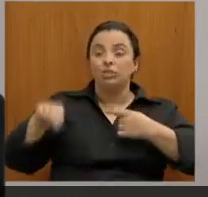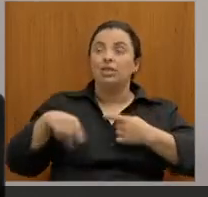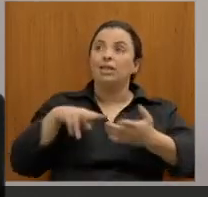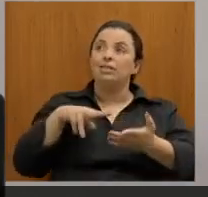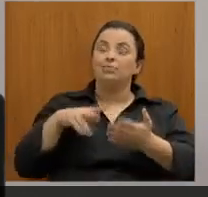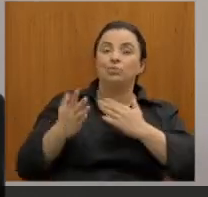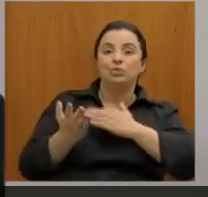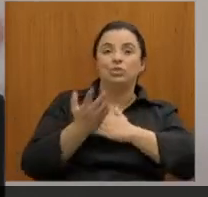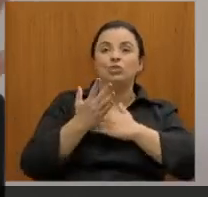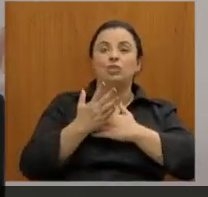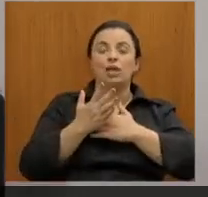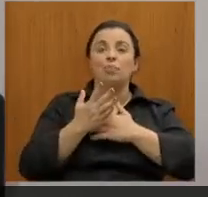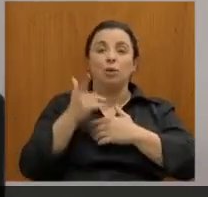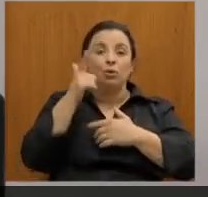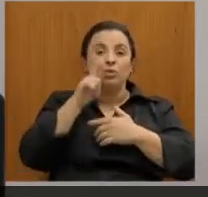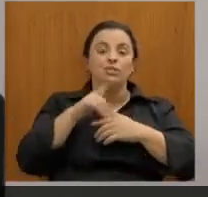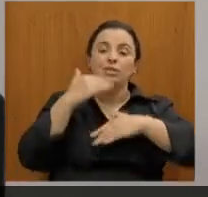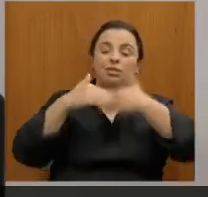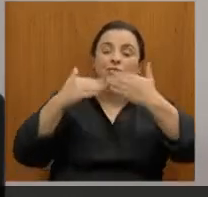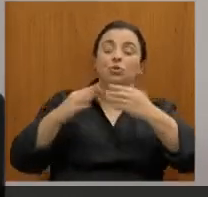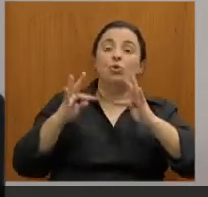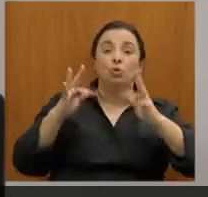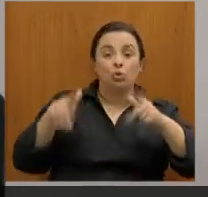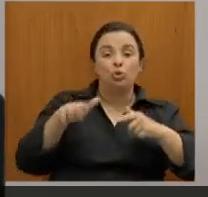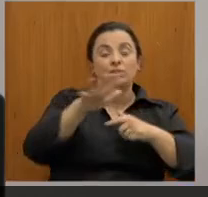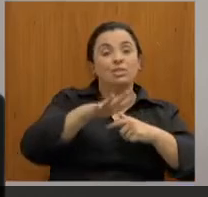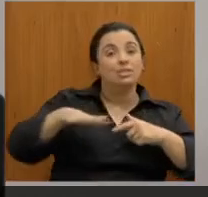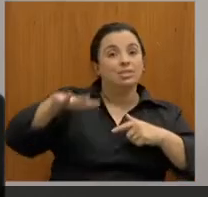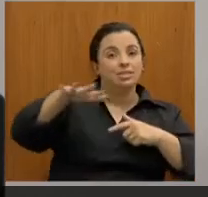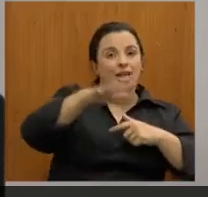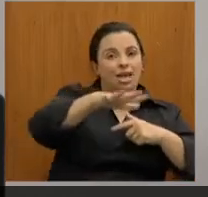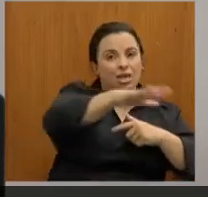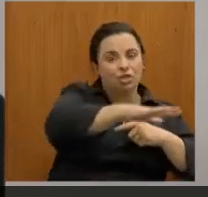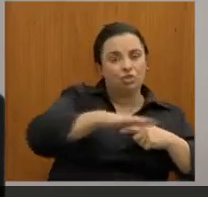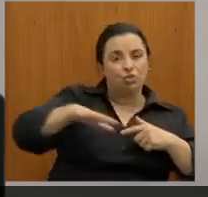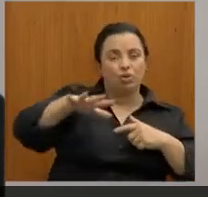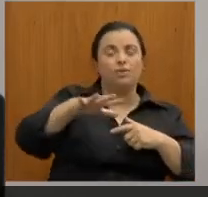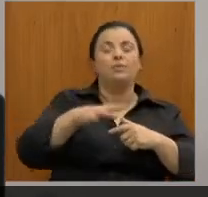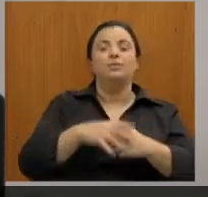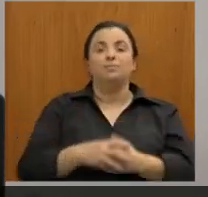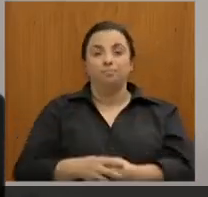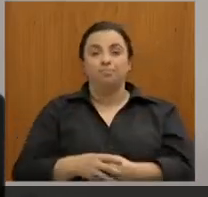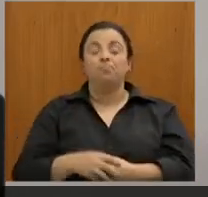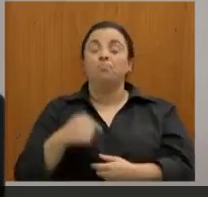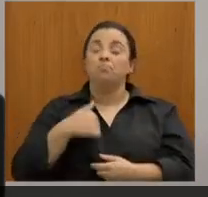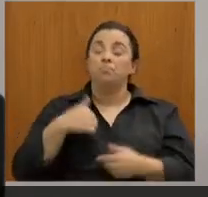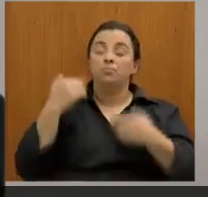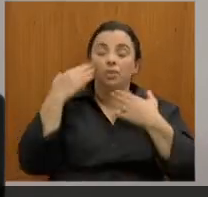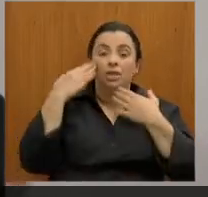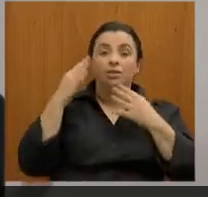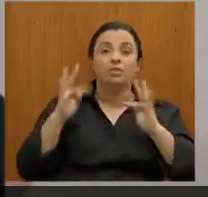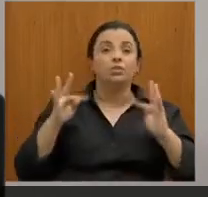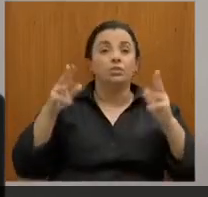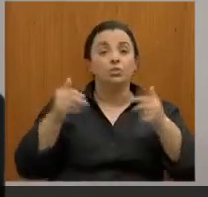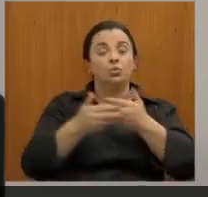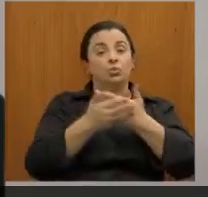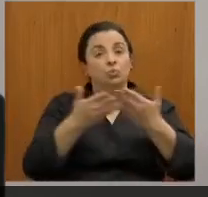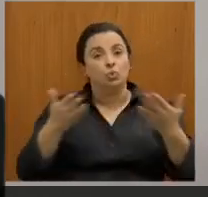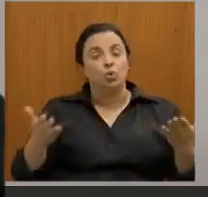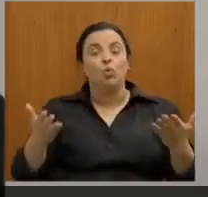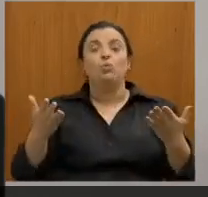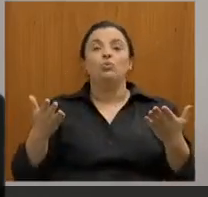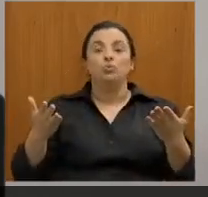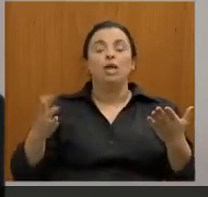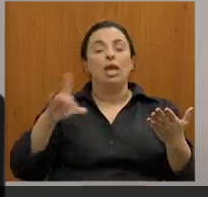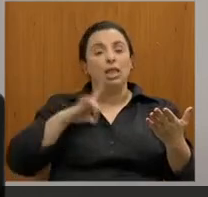em todas as regiões finalizando eu quero agradecer muito a todas a todos